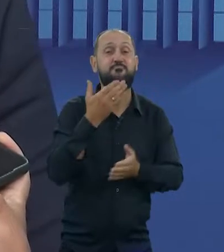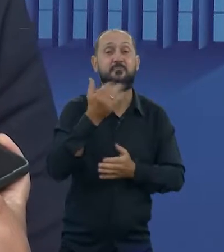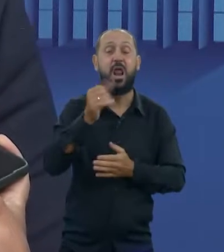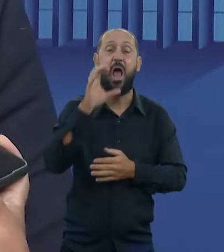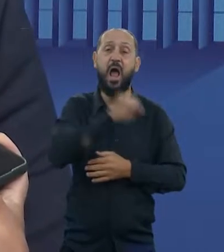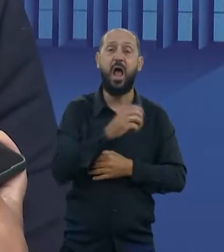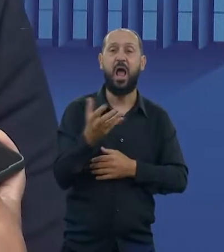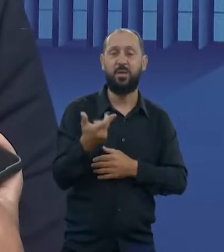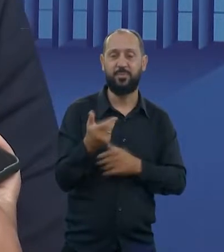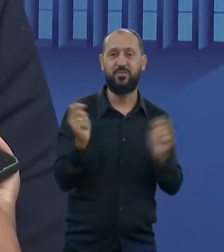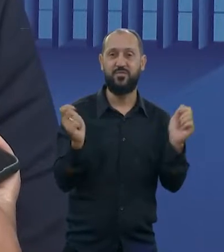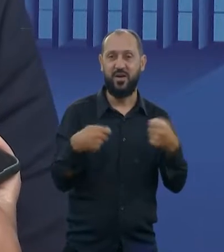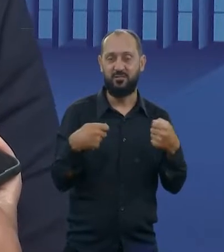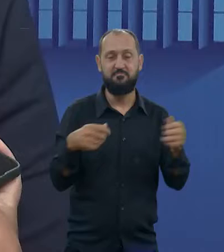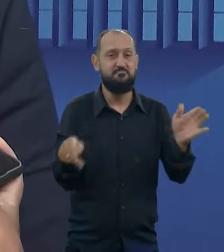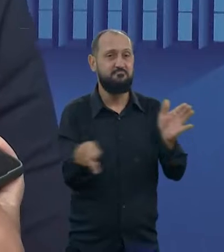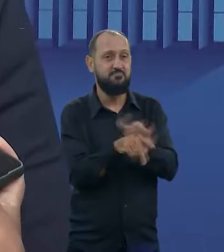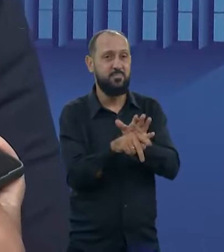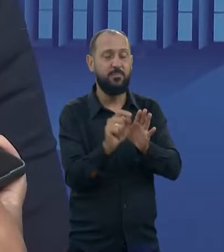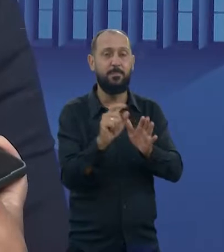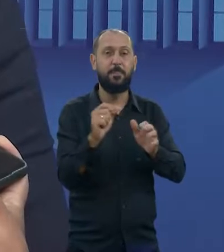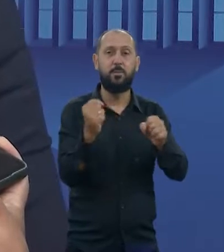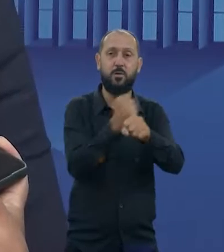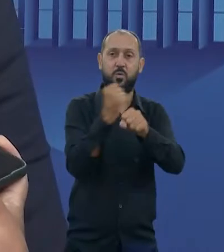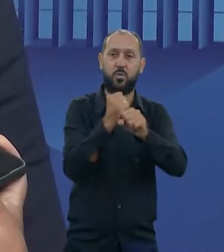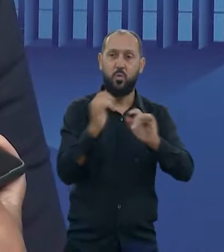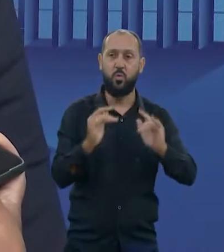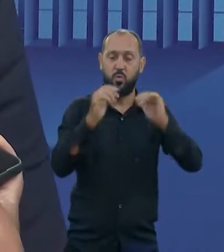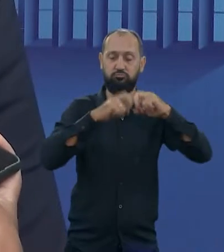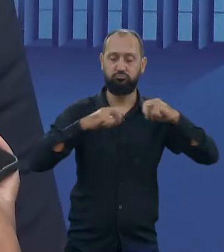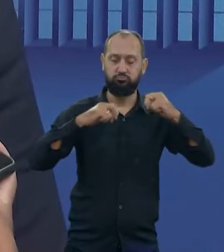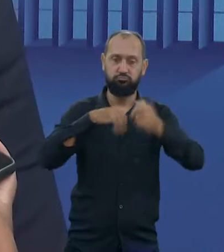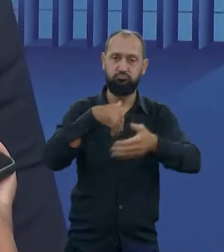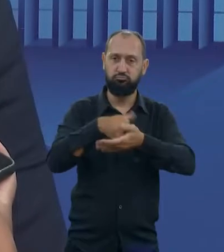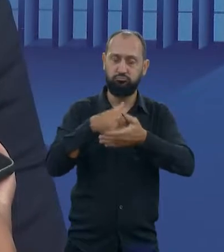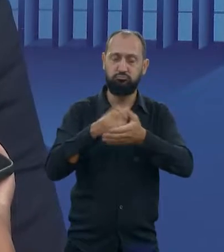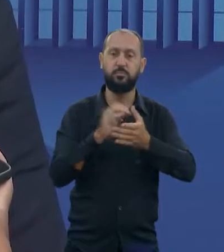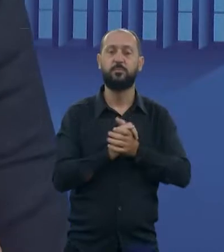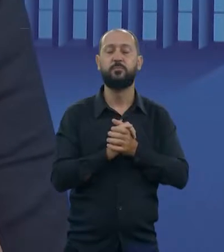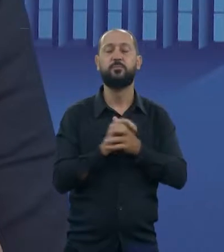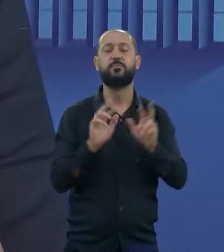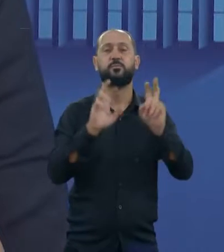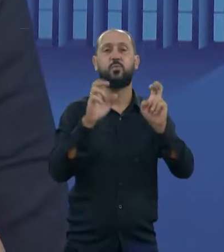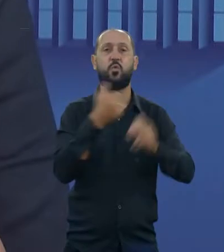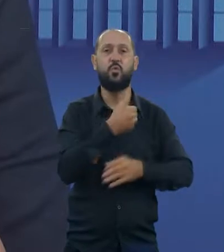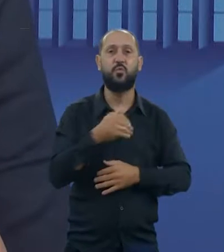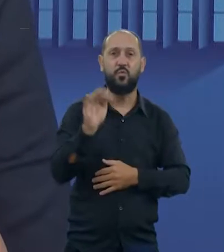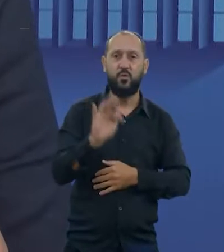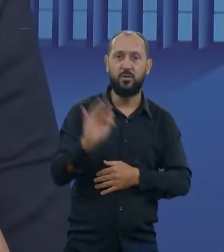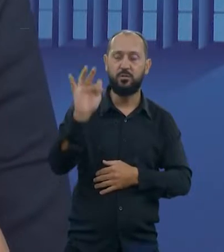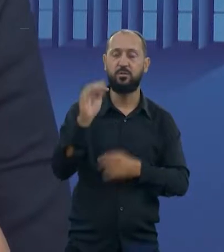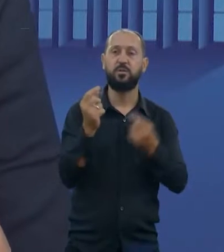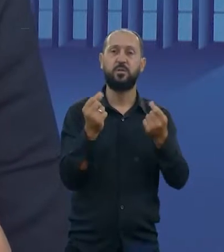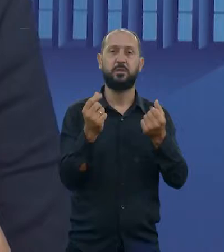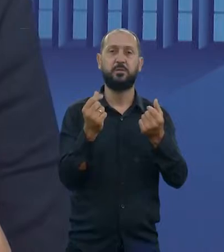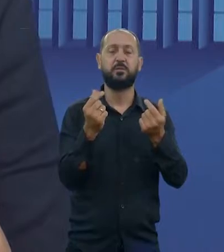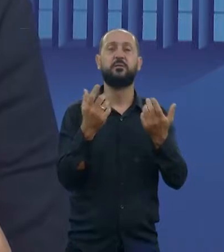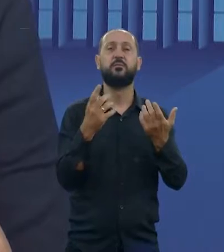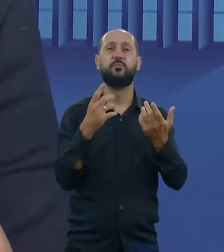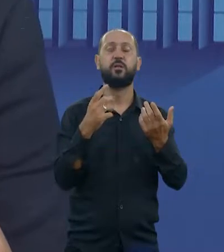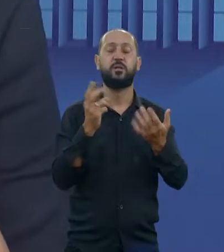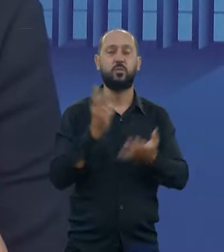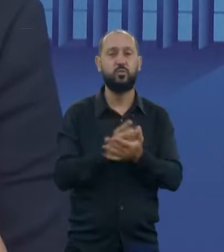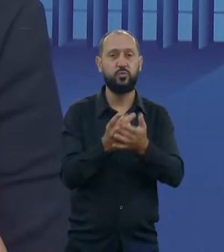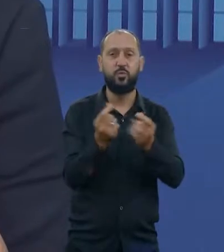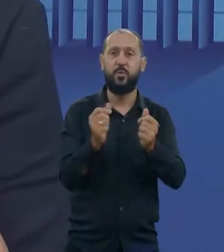canalização melhor, mais efetiva, especificamente para a edificação Estádio Pedro Pedrocian. No tocante ao governo federal, os recursos